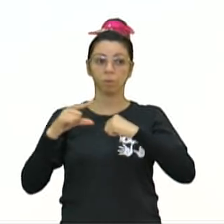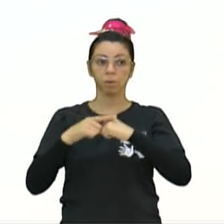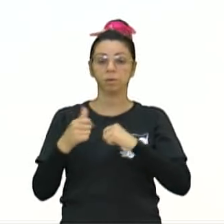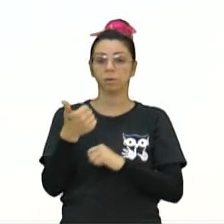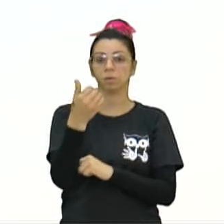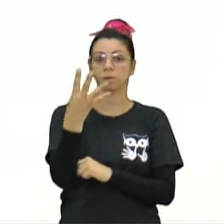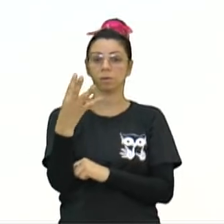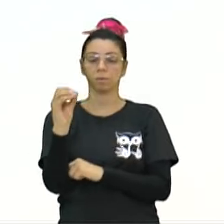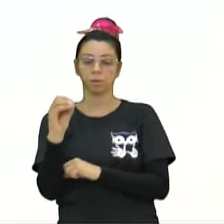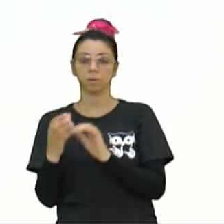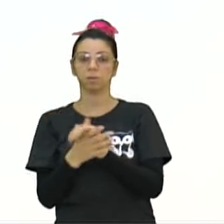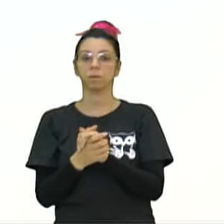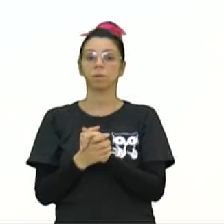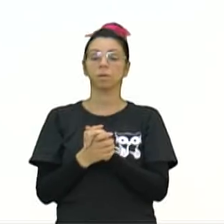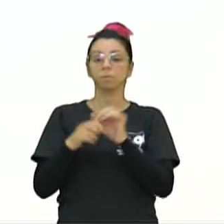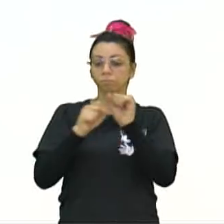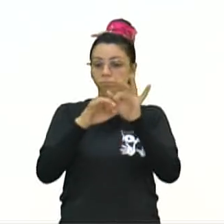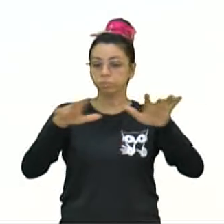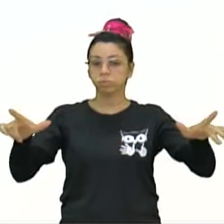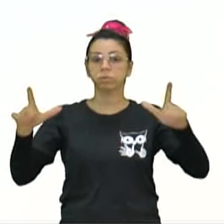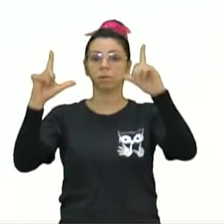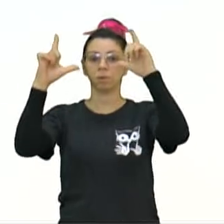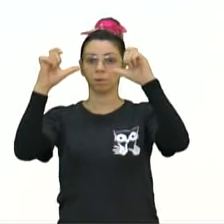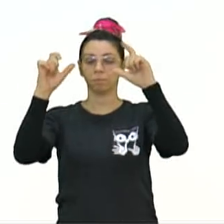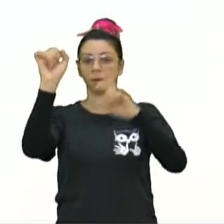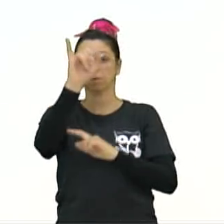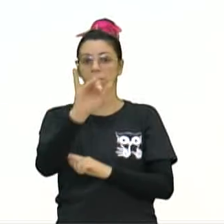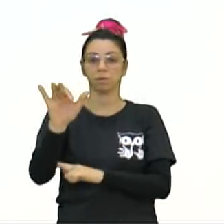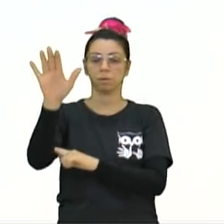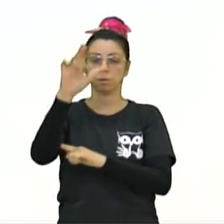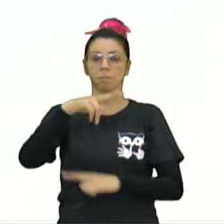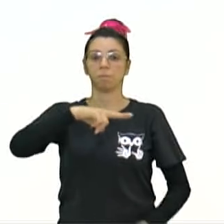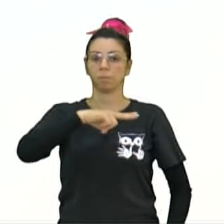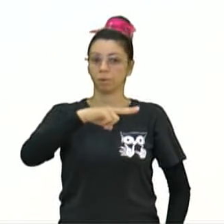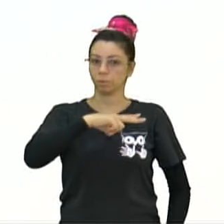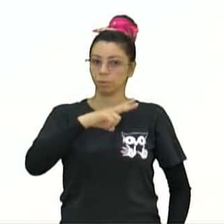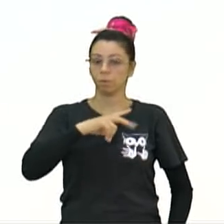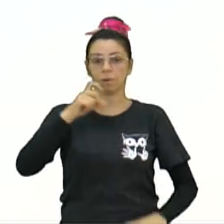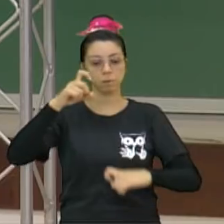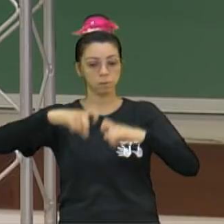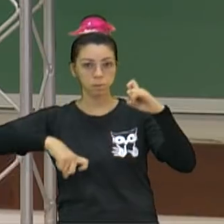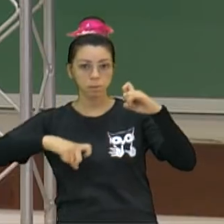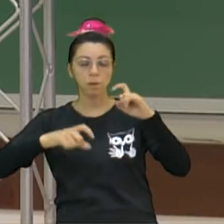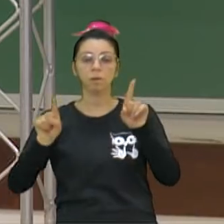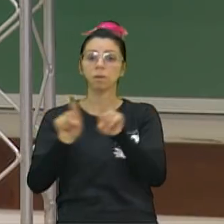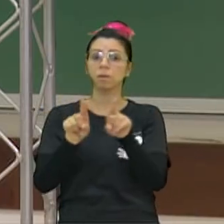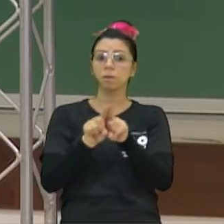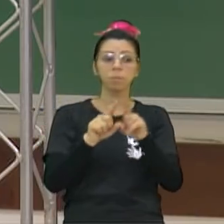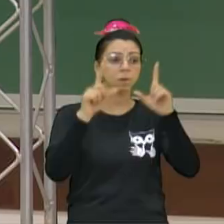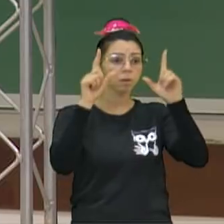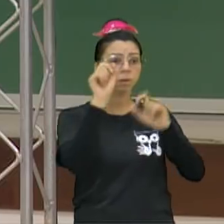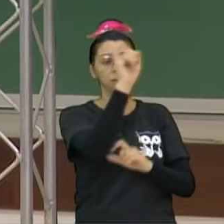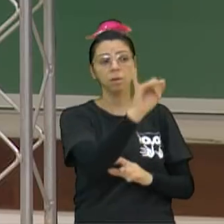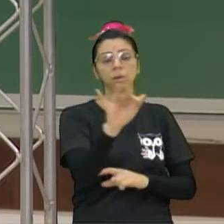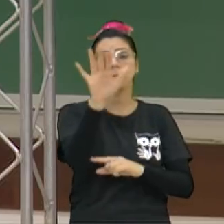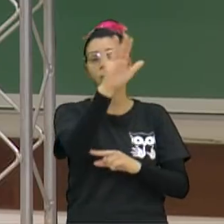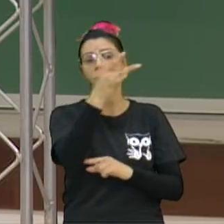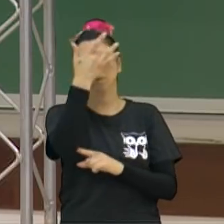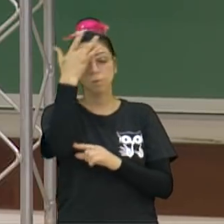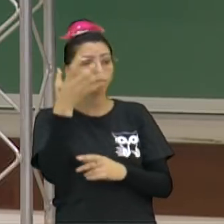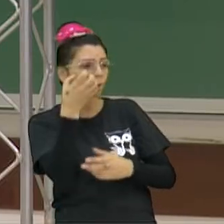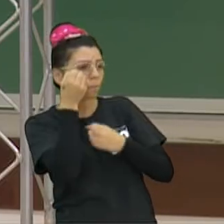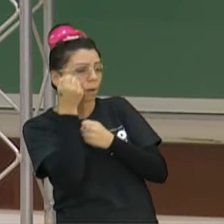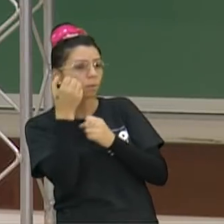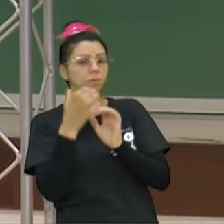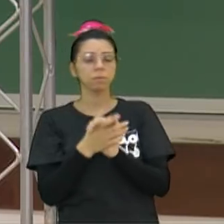exposição de imagens de conteúdo íntimo, erótico ou sexual. E também imagens que façam com que a pessoa se sinta ofendida de alguma forma